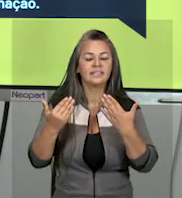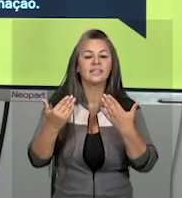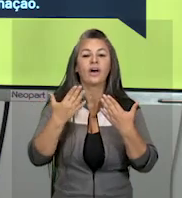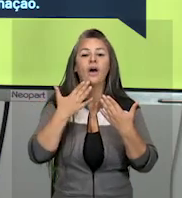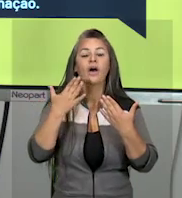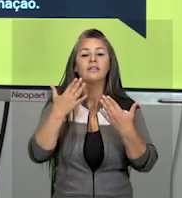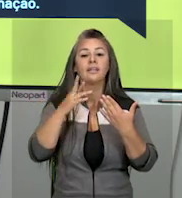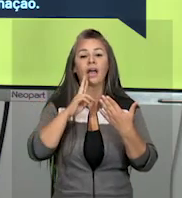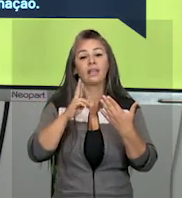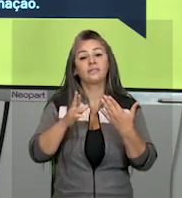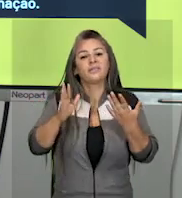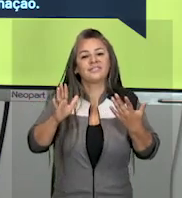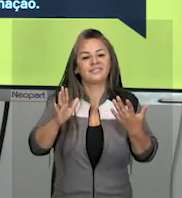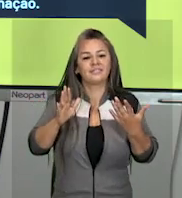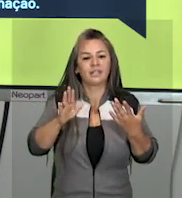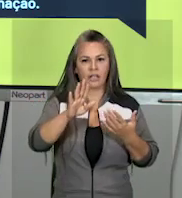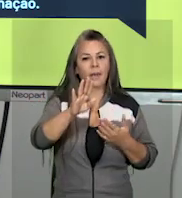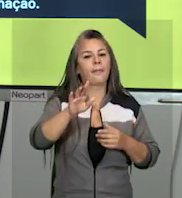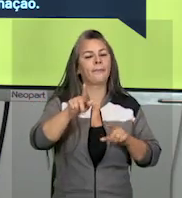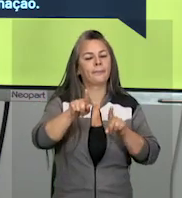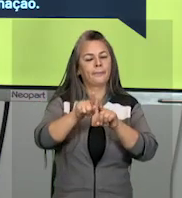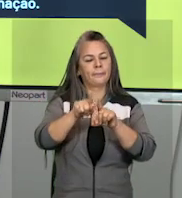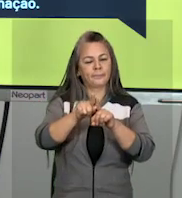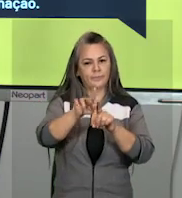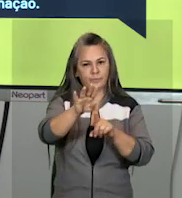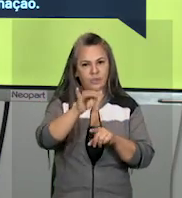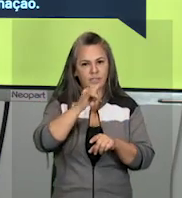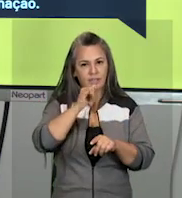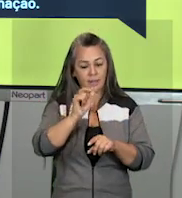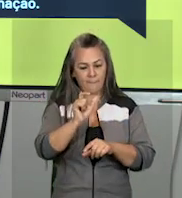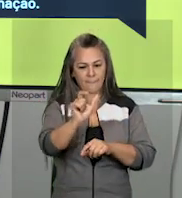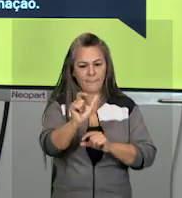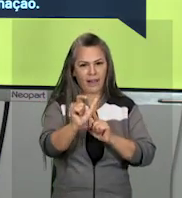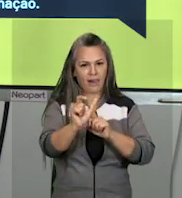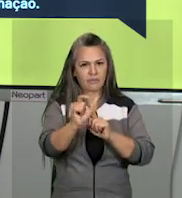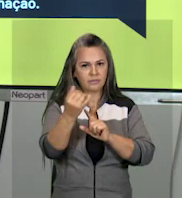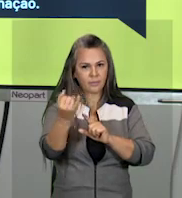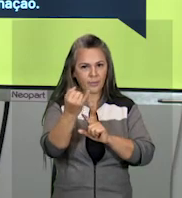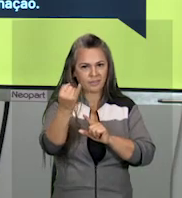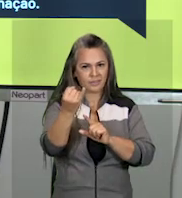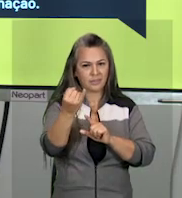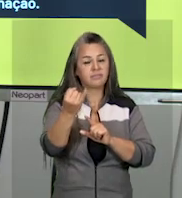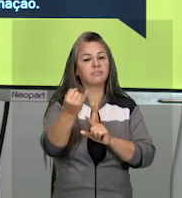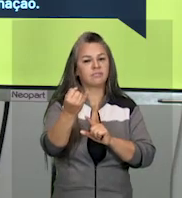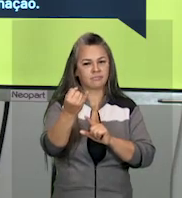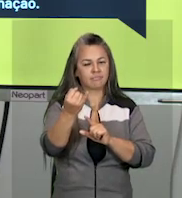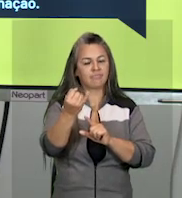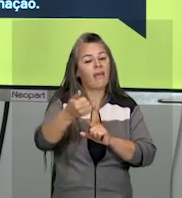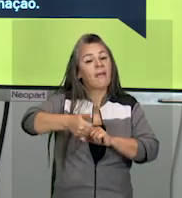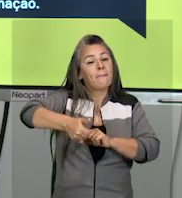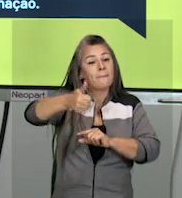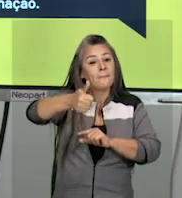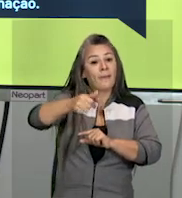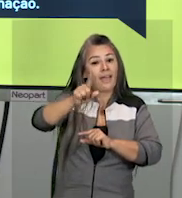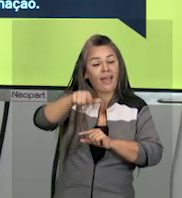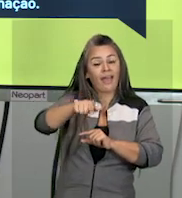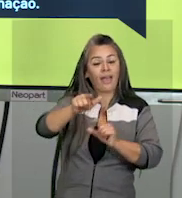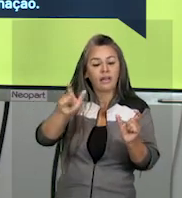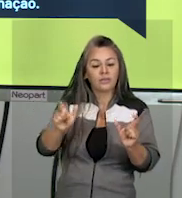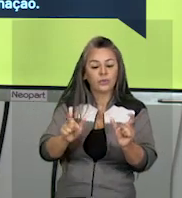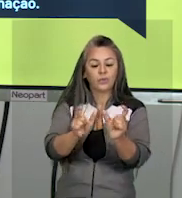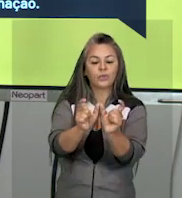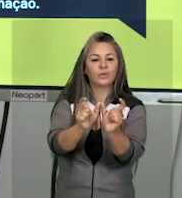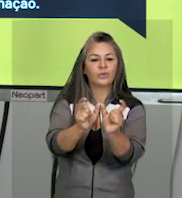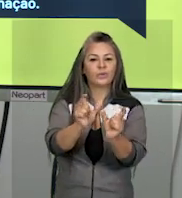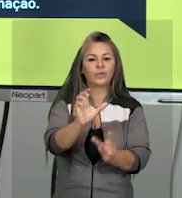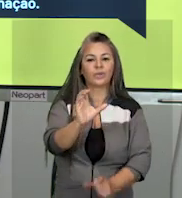E algumas palavras são importantes demais nesse contexto. Uma delas é a conjunção, também chamada de conectivo. O